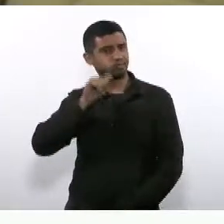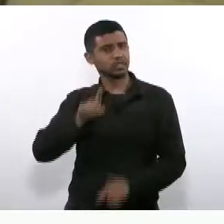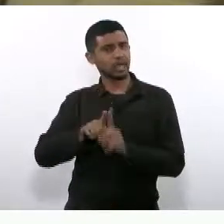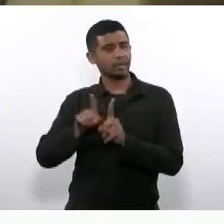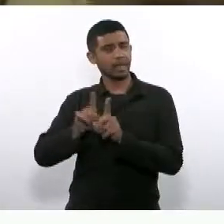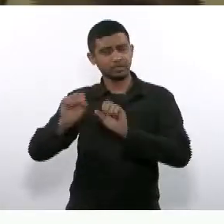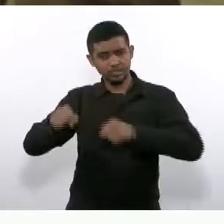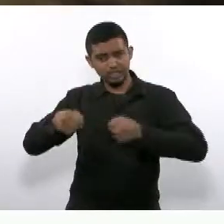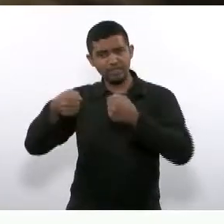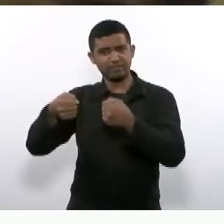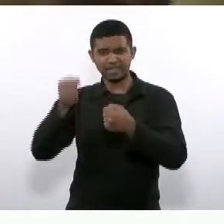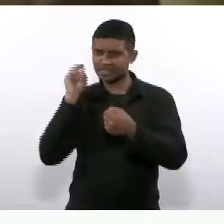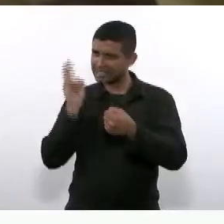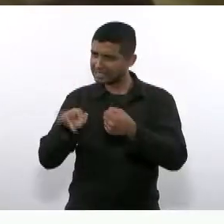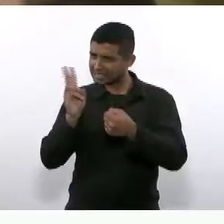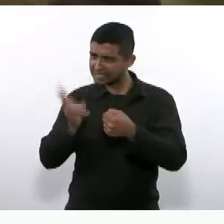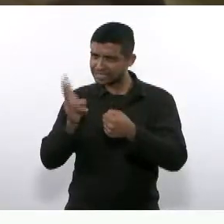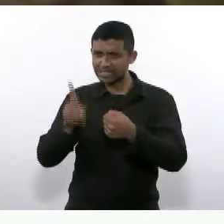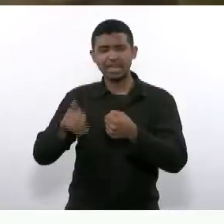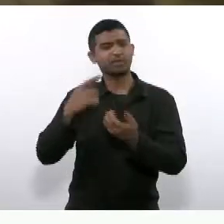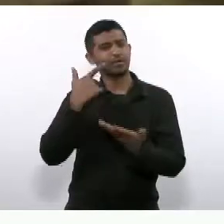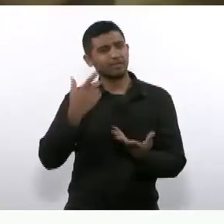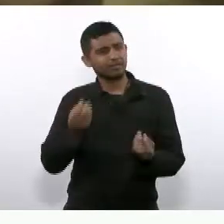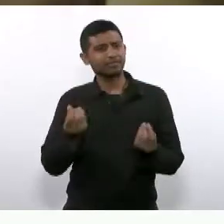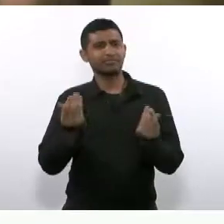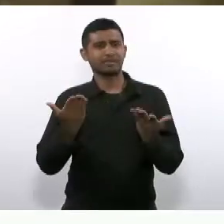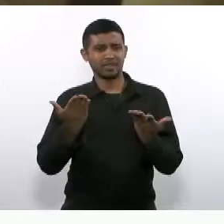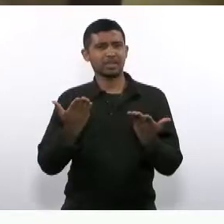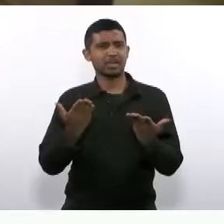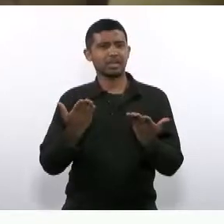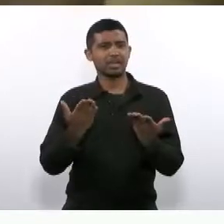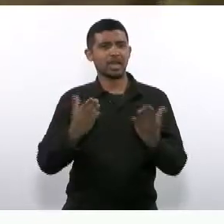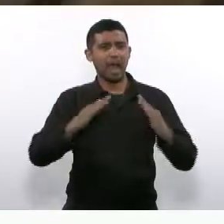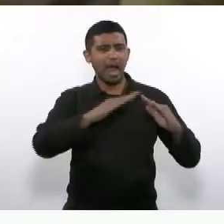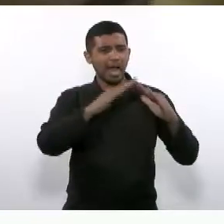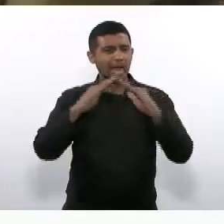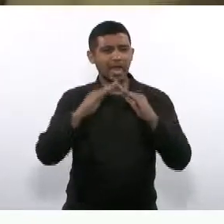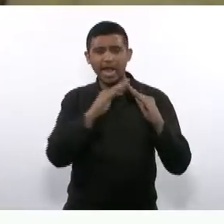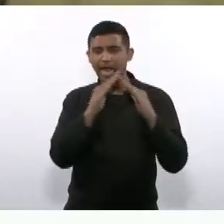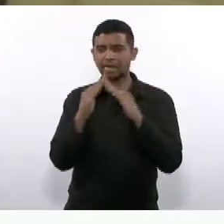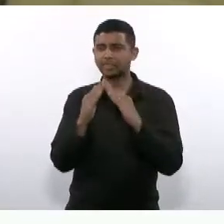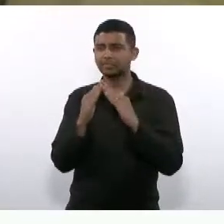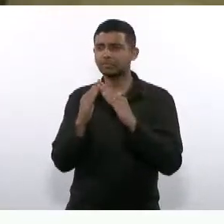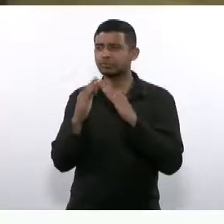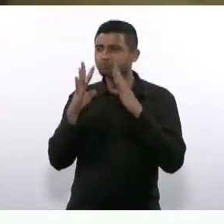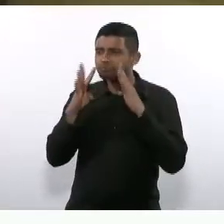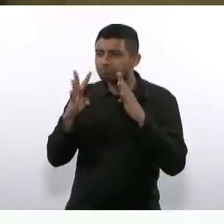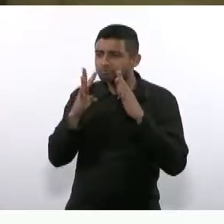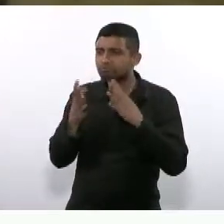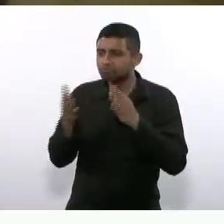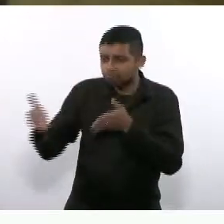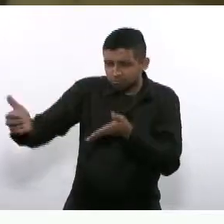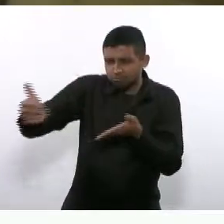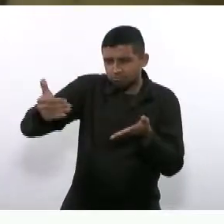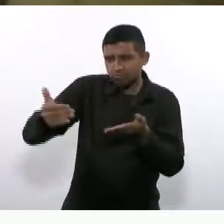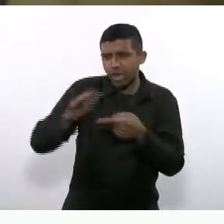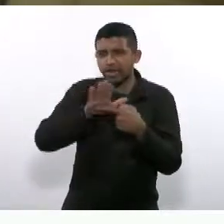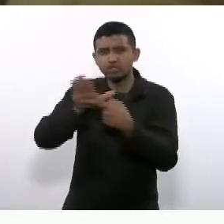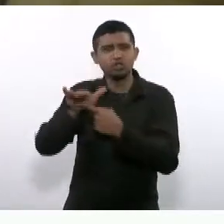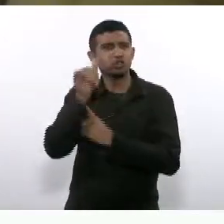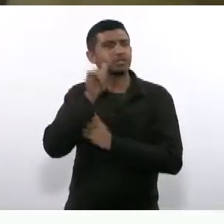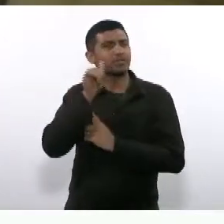defendam, né, cada vez mais os equipamentos de acolhimento às mulheres que sofram violências diversas, para